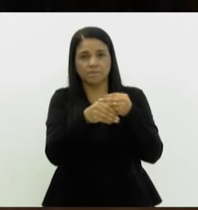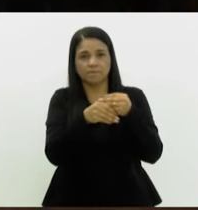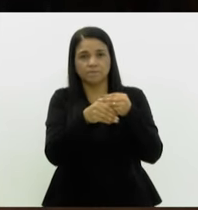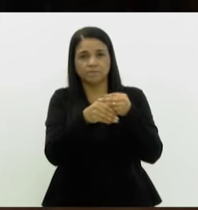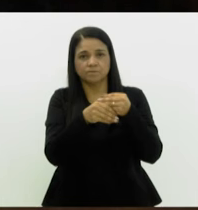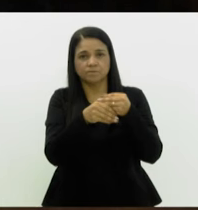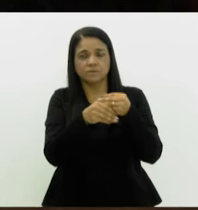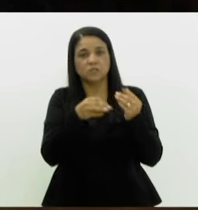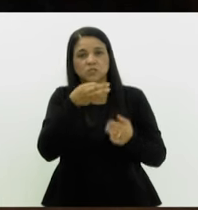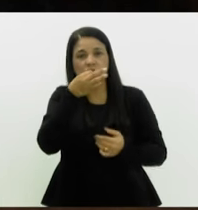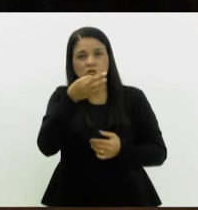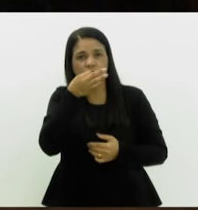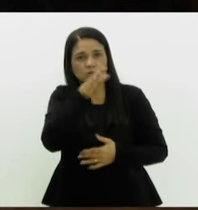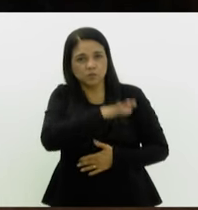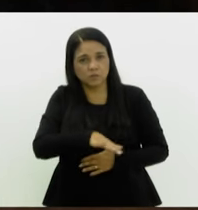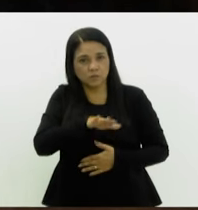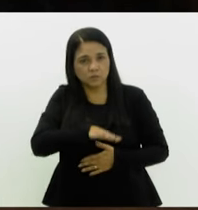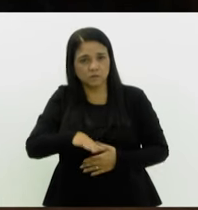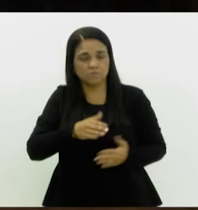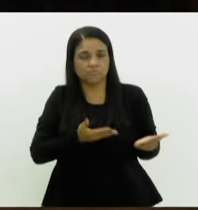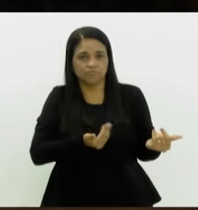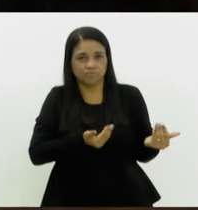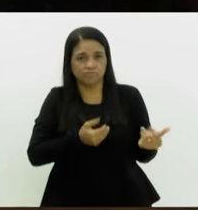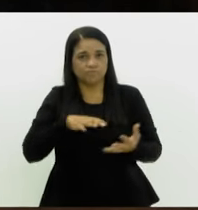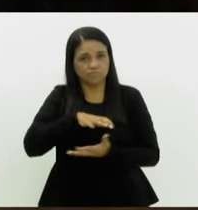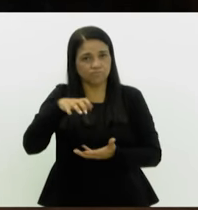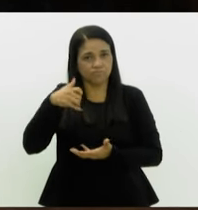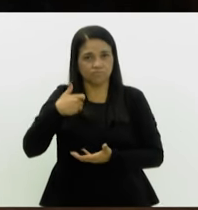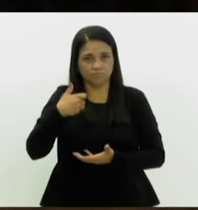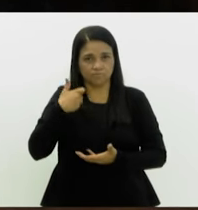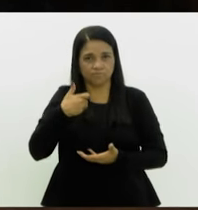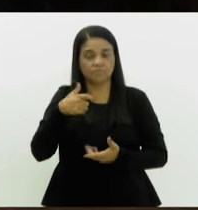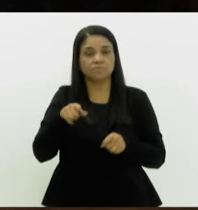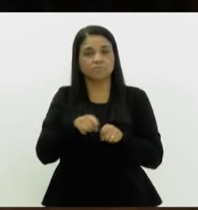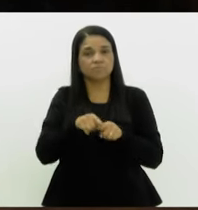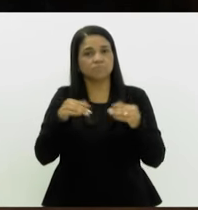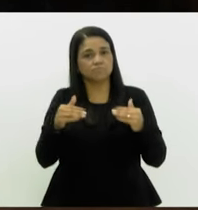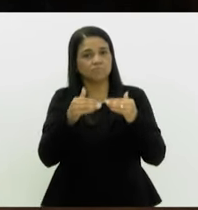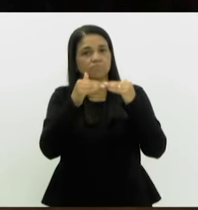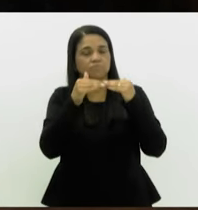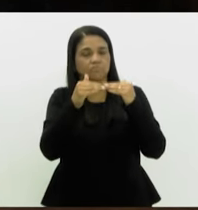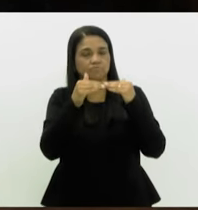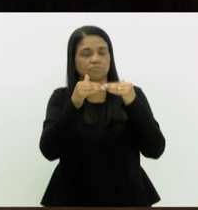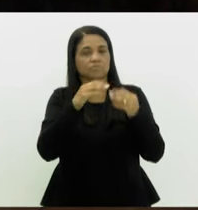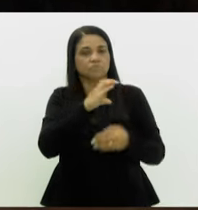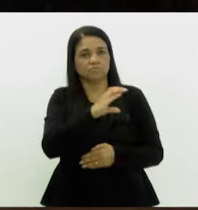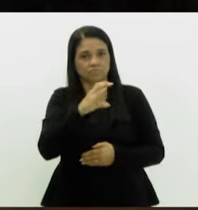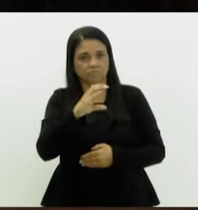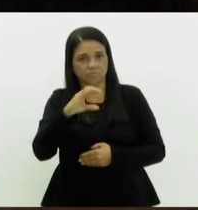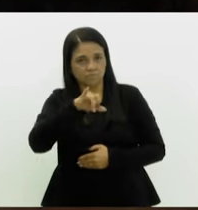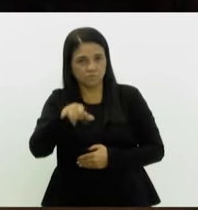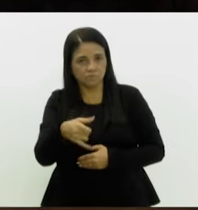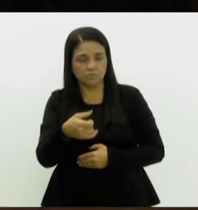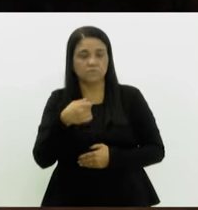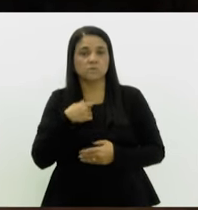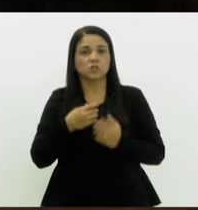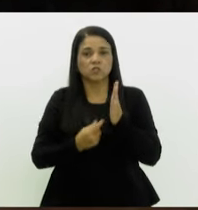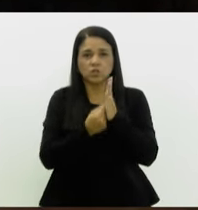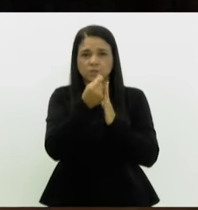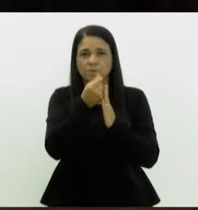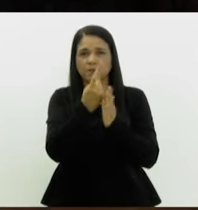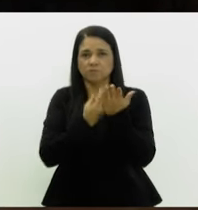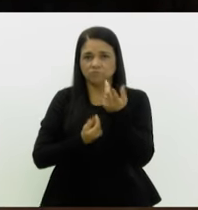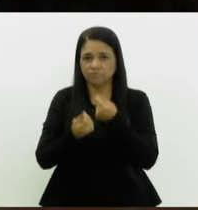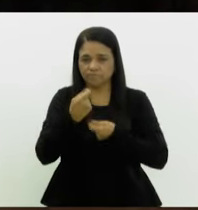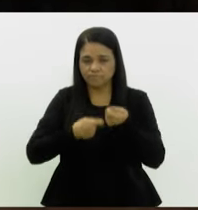com emenda de assunto da criança e do adolescente e do idoso, favorável com a emenda da Comissão de Constituição e Justiça, de Orçamento,